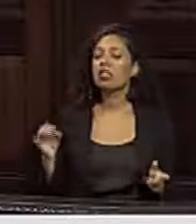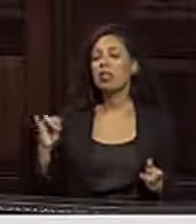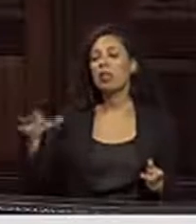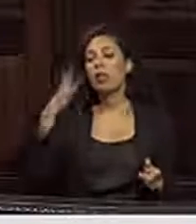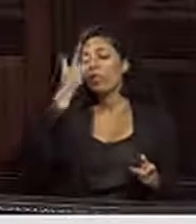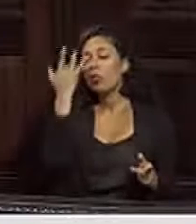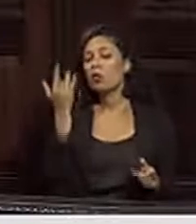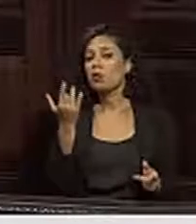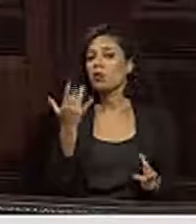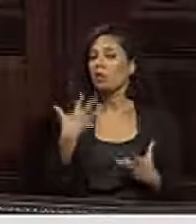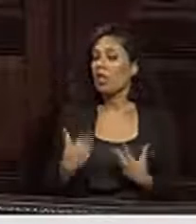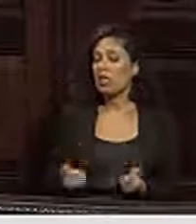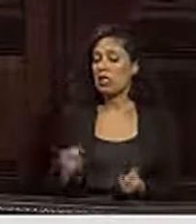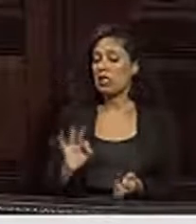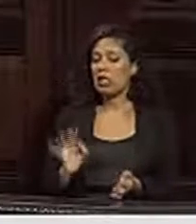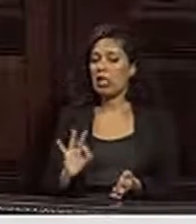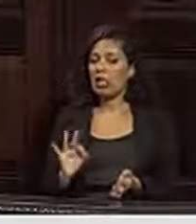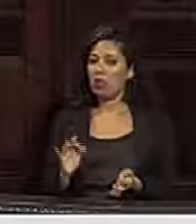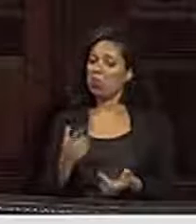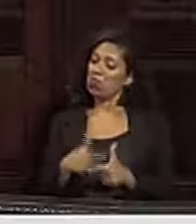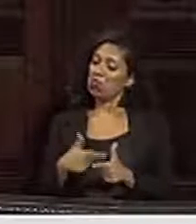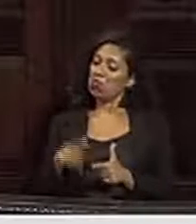infelizmente vai se pautar pelo ódio.